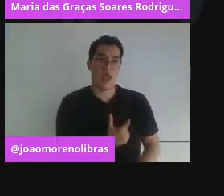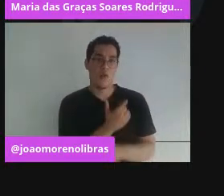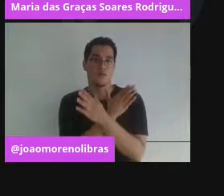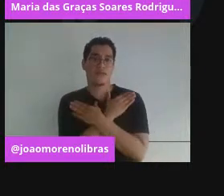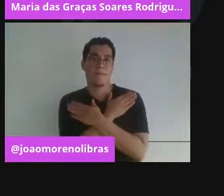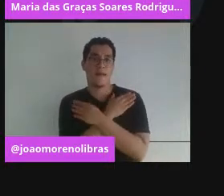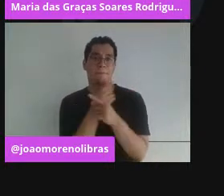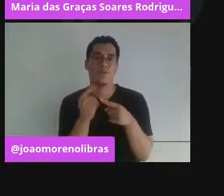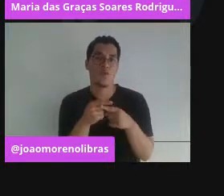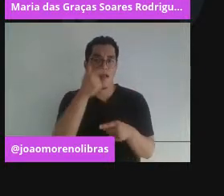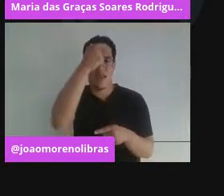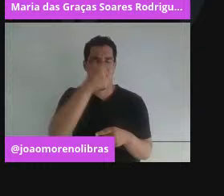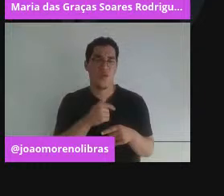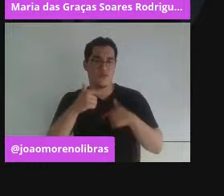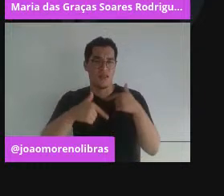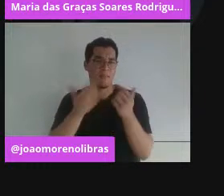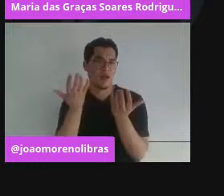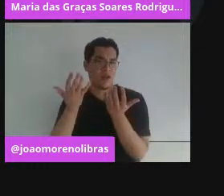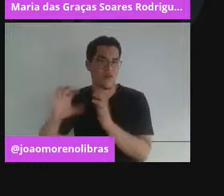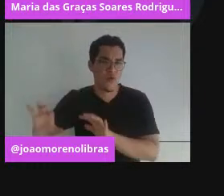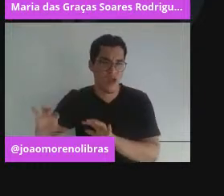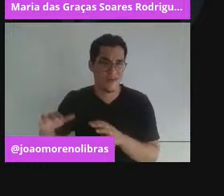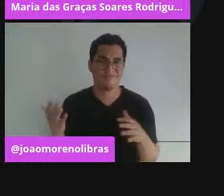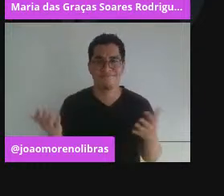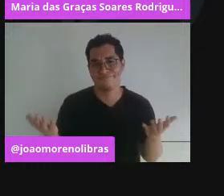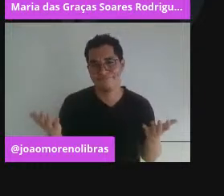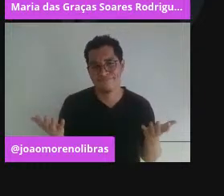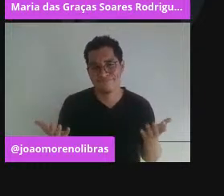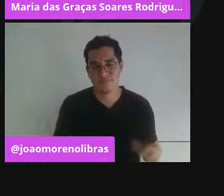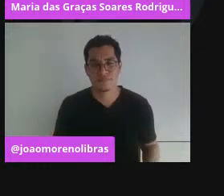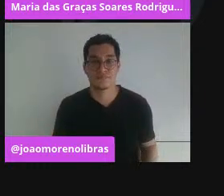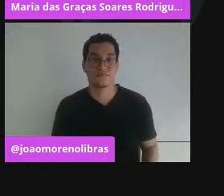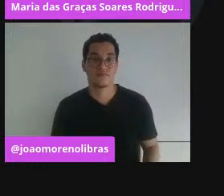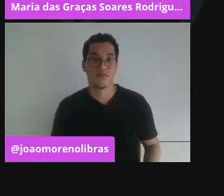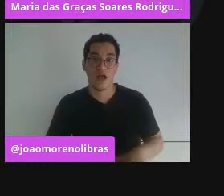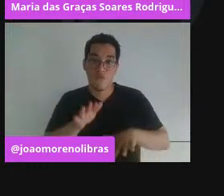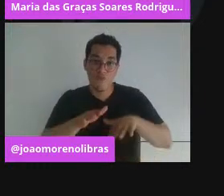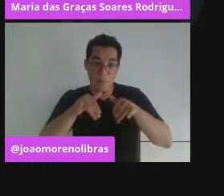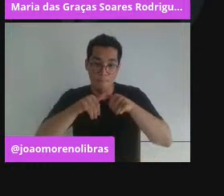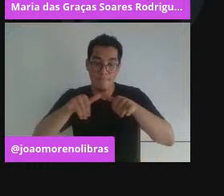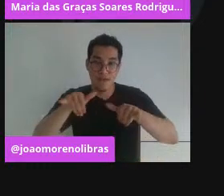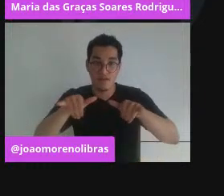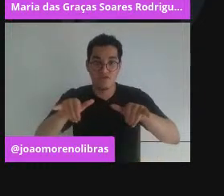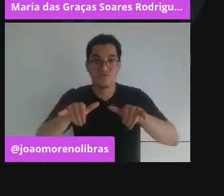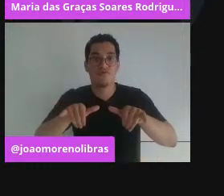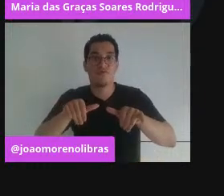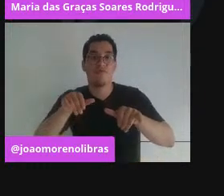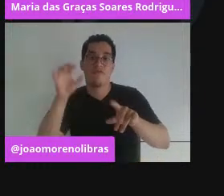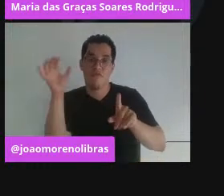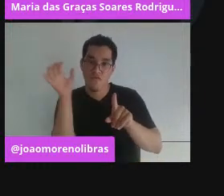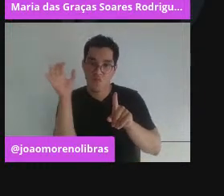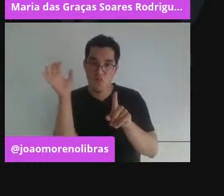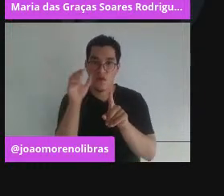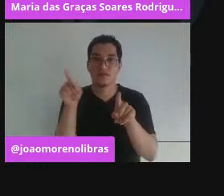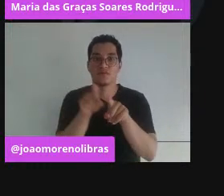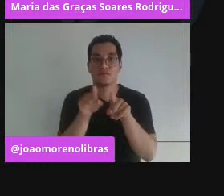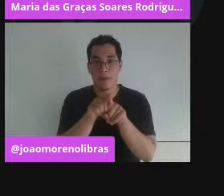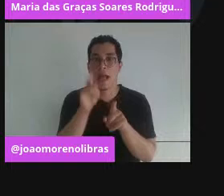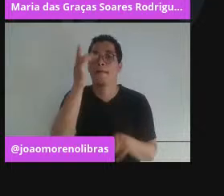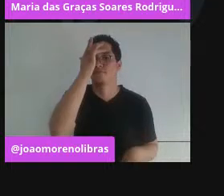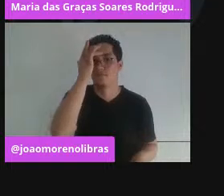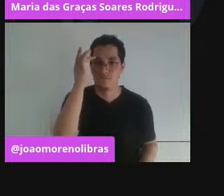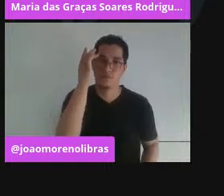economia? Certamente, o contexto midiático influenciou o locutor enunciador primeiro. Digo o contexto midiático,